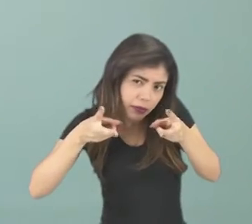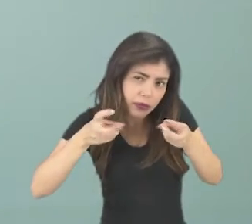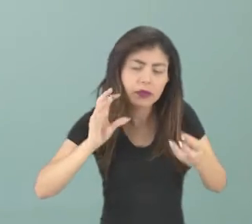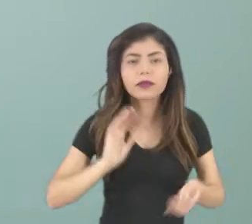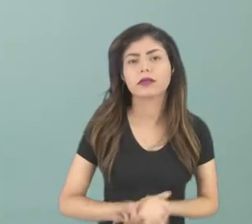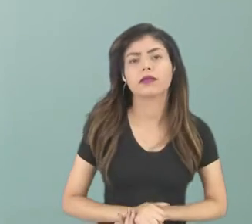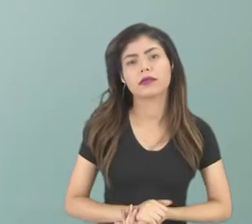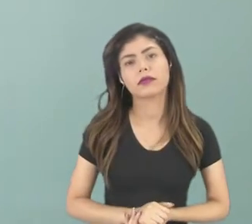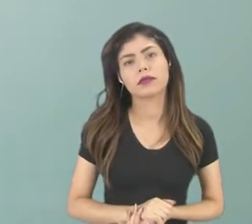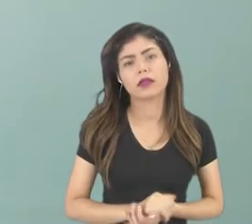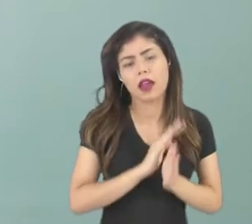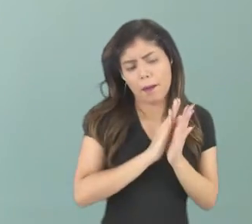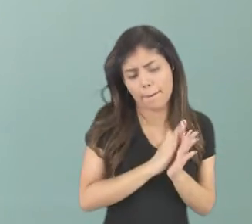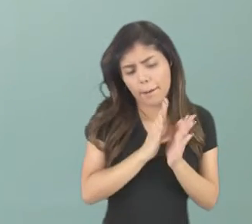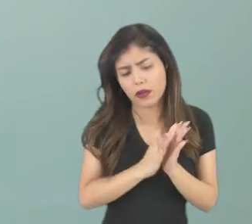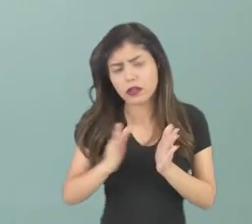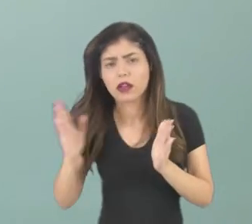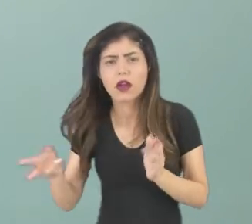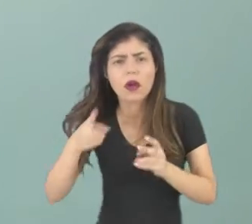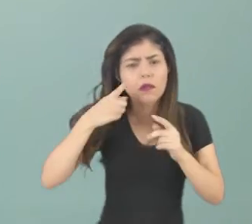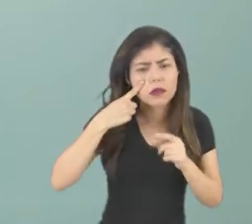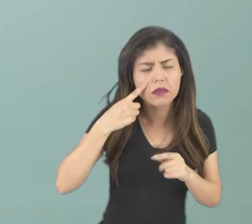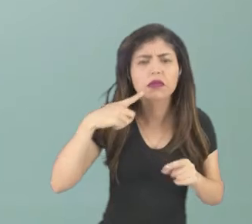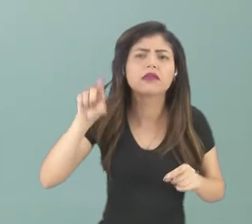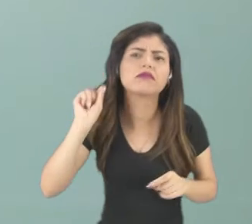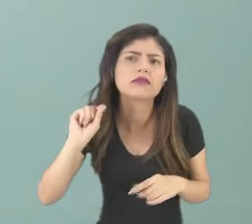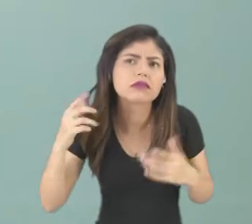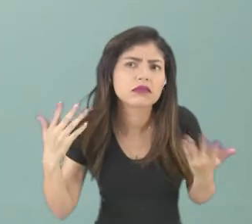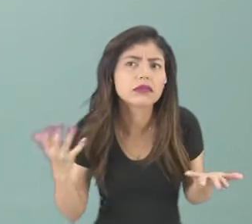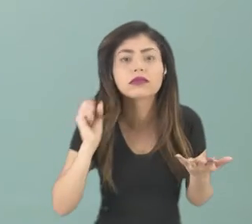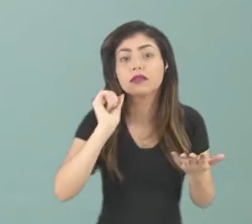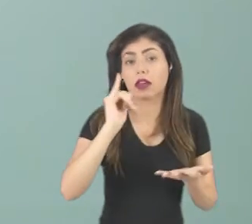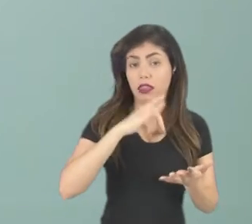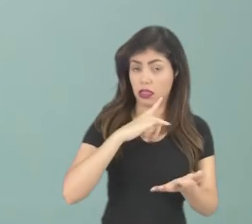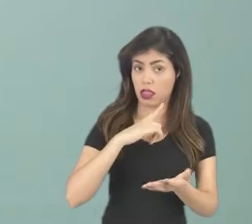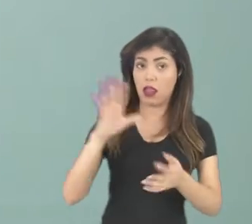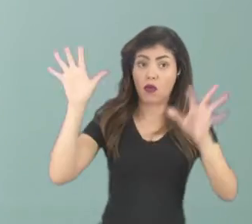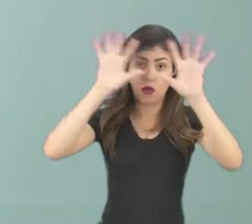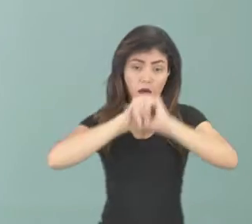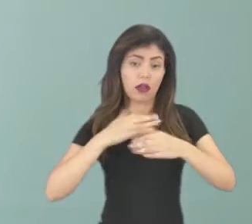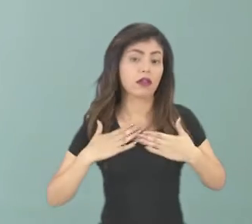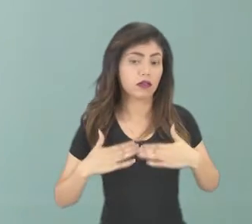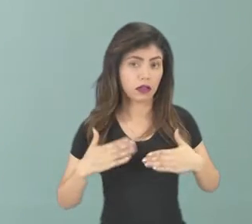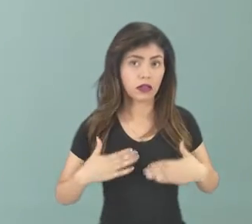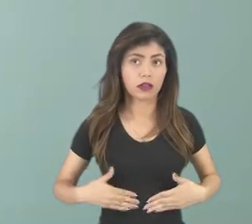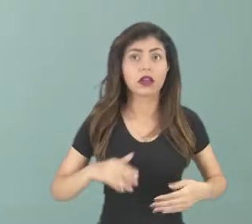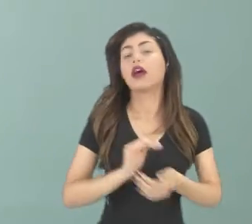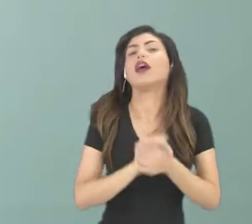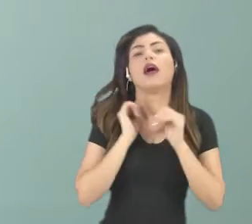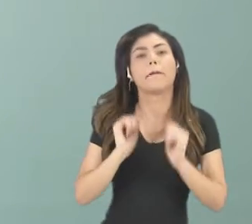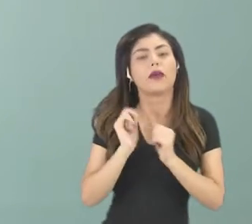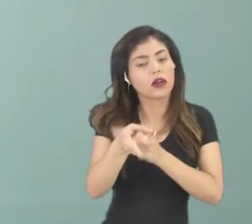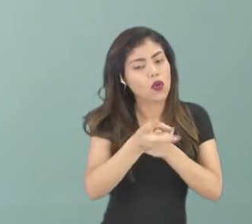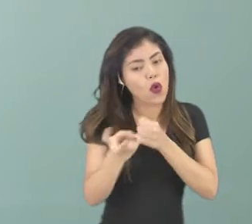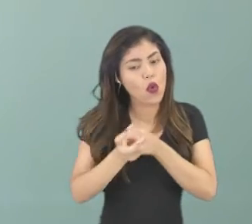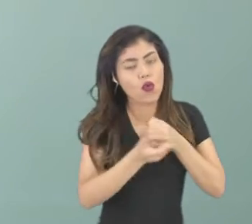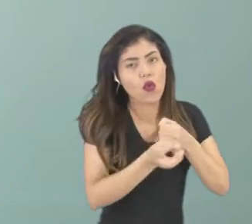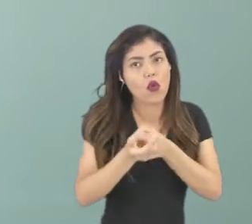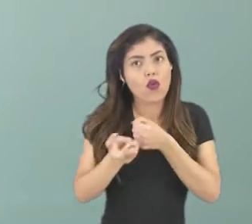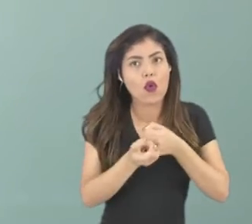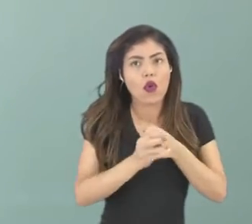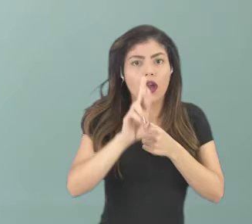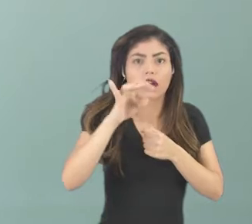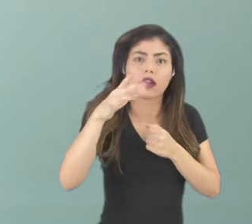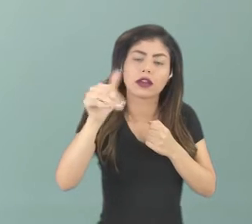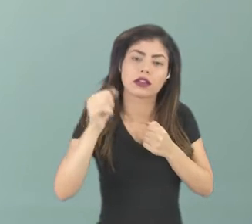e a partir daí o quê que se observava se tem um corpo negro quer dizer o que é um corpo capaz de absorver